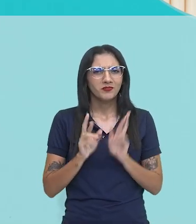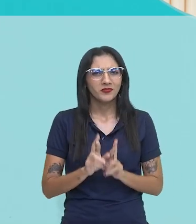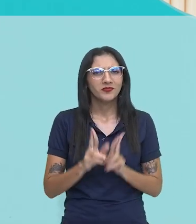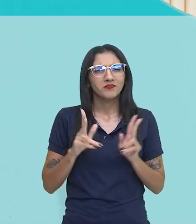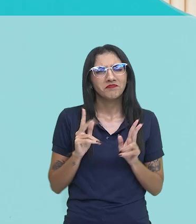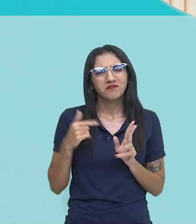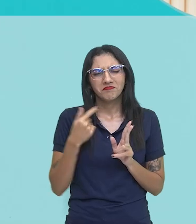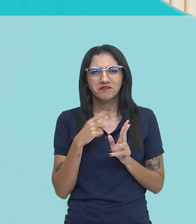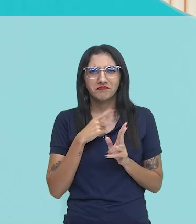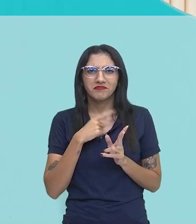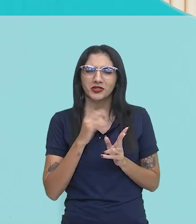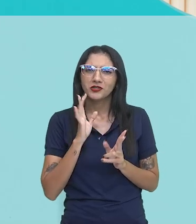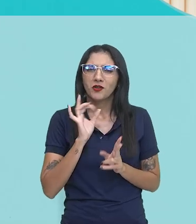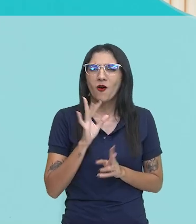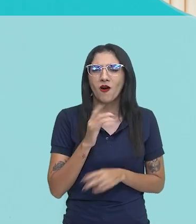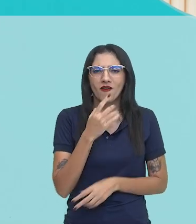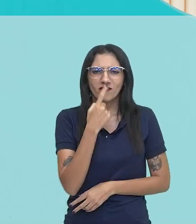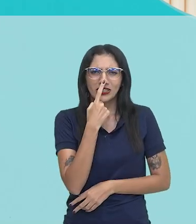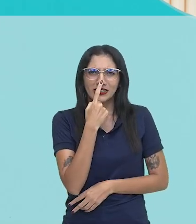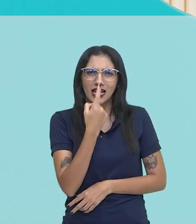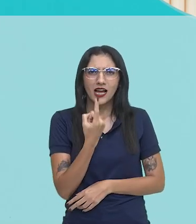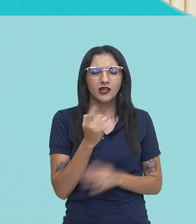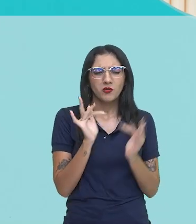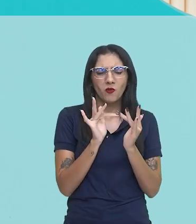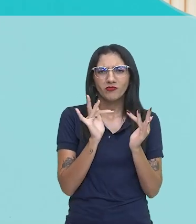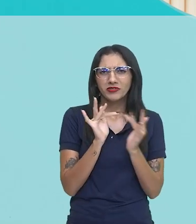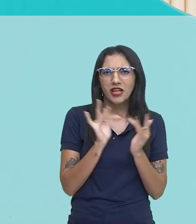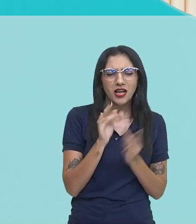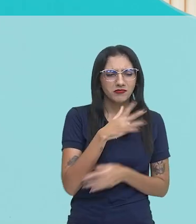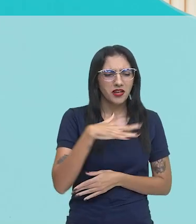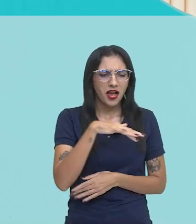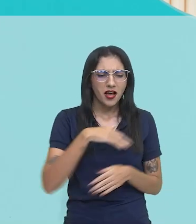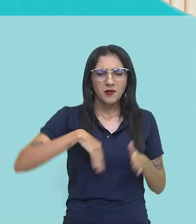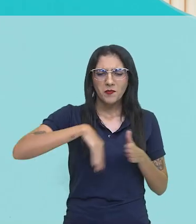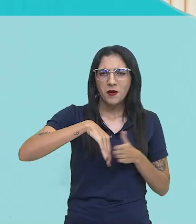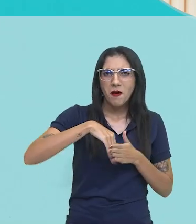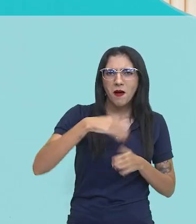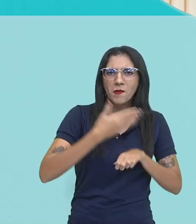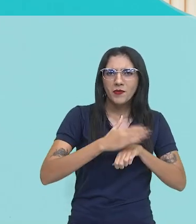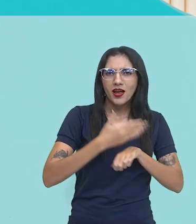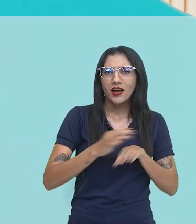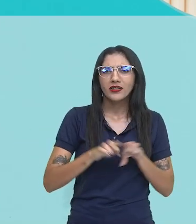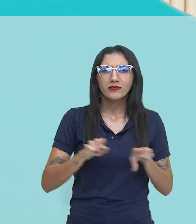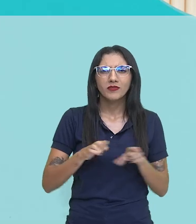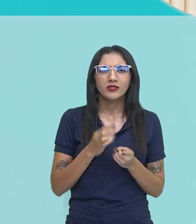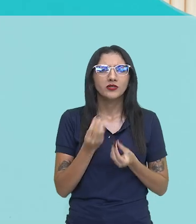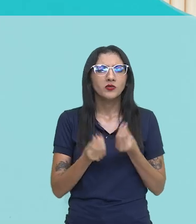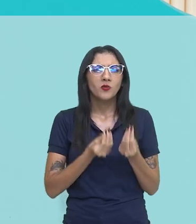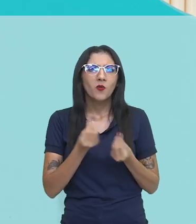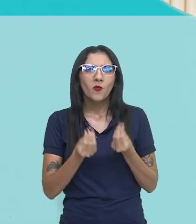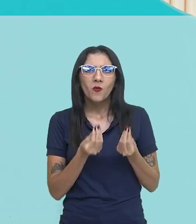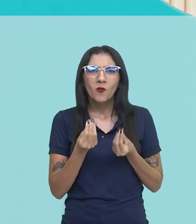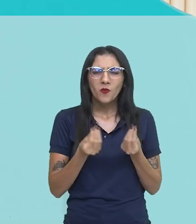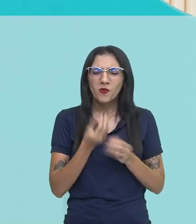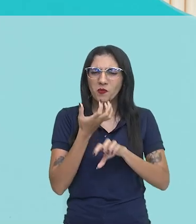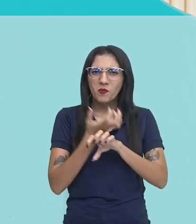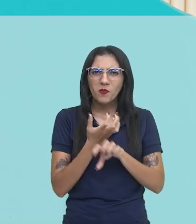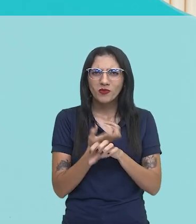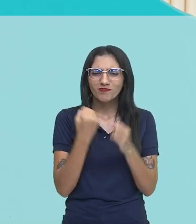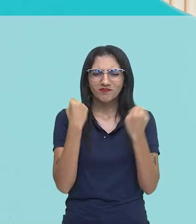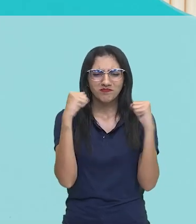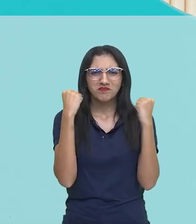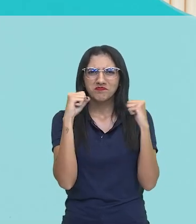está acostumado com a educação física nas quadras. Como que será isso? A educação física na